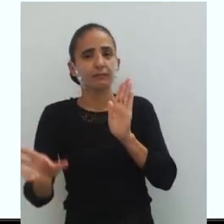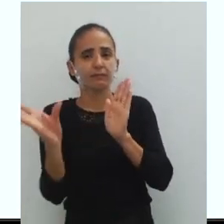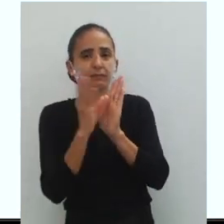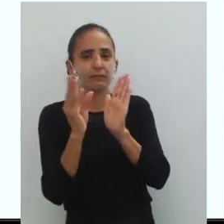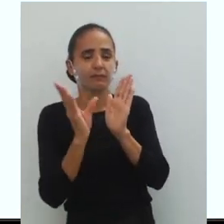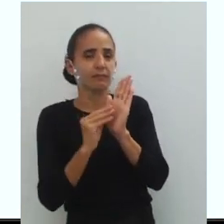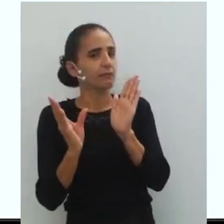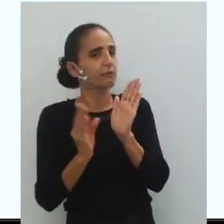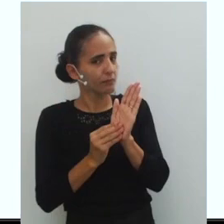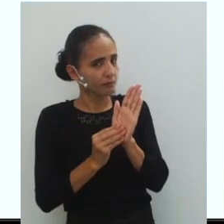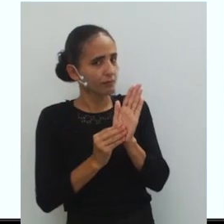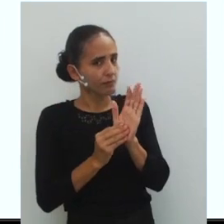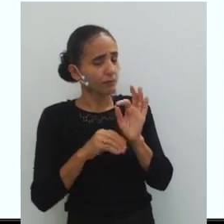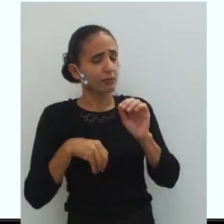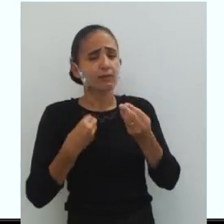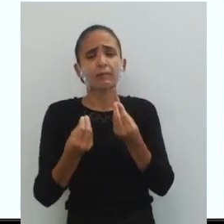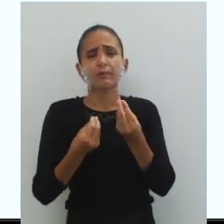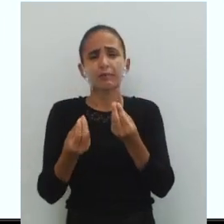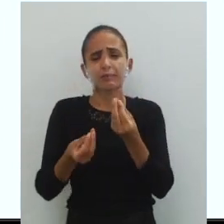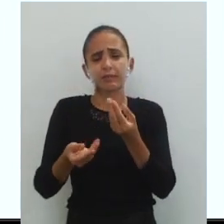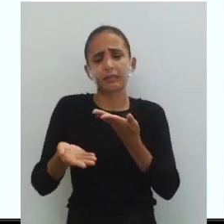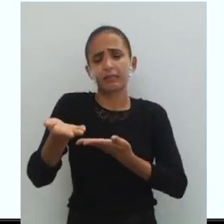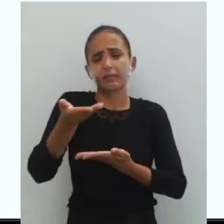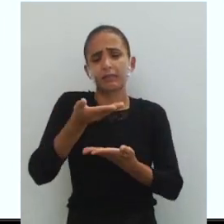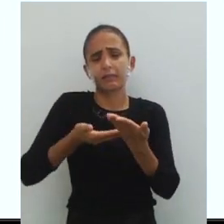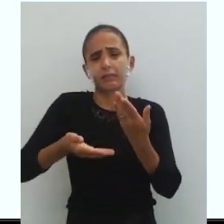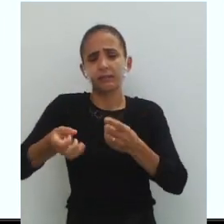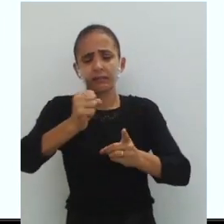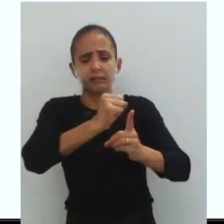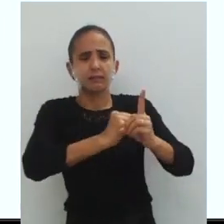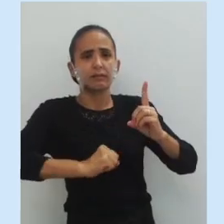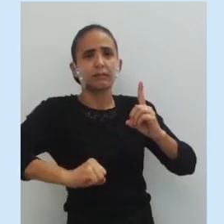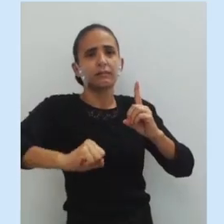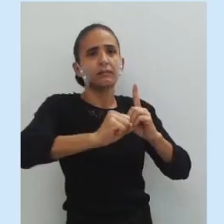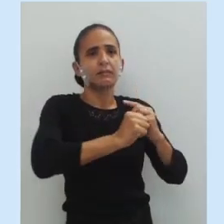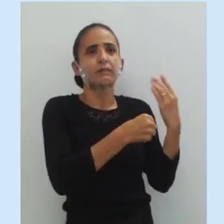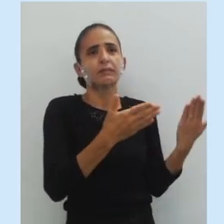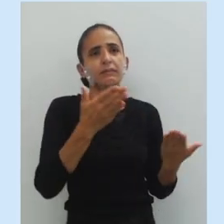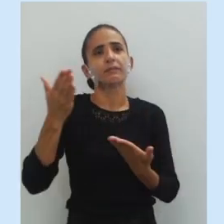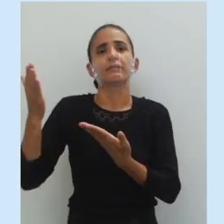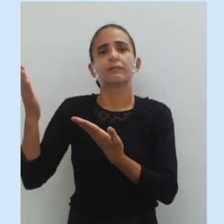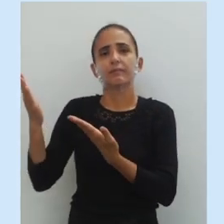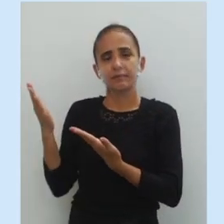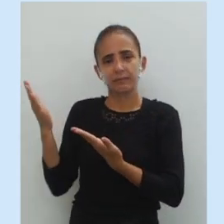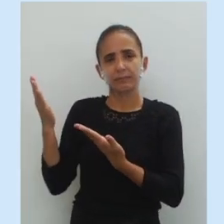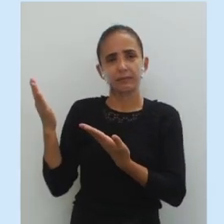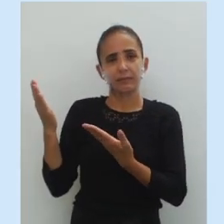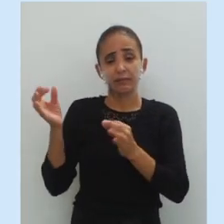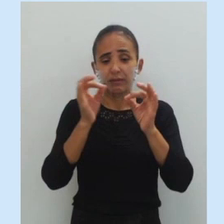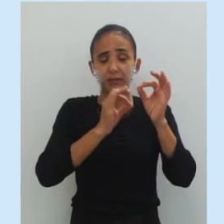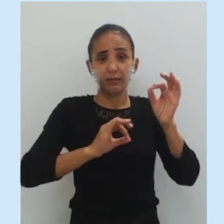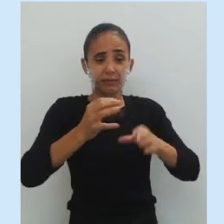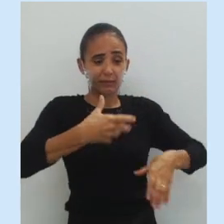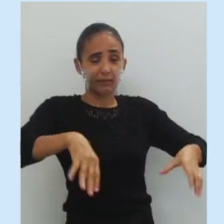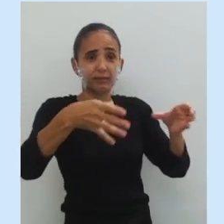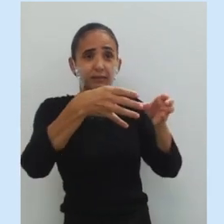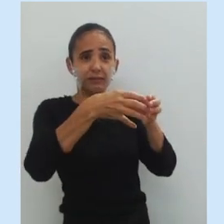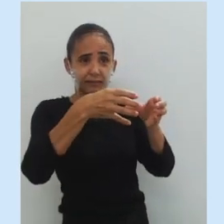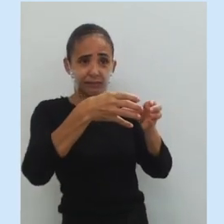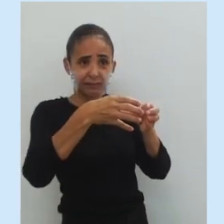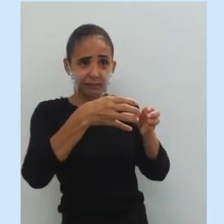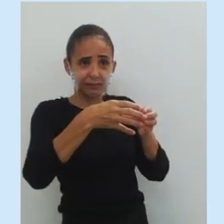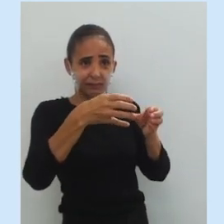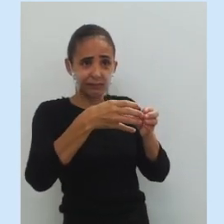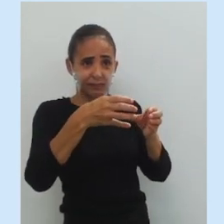é a coletiva e social, né? Observa aí na telinha. Quando se fala de coletiva e